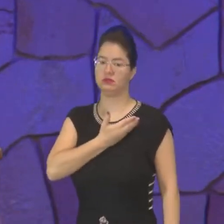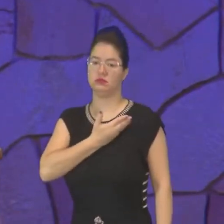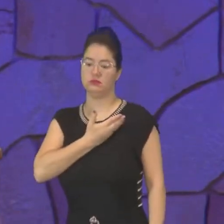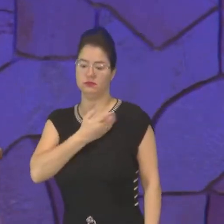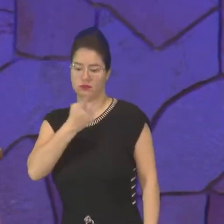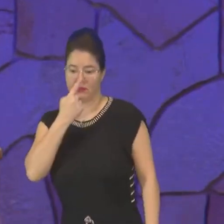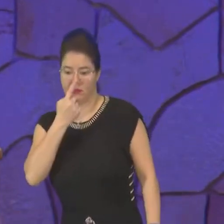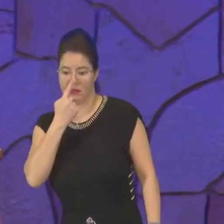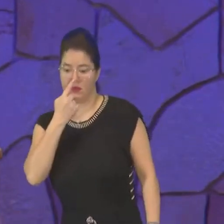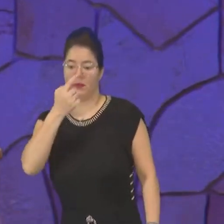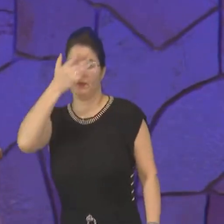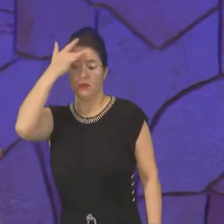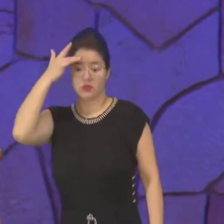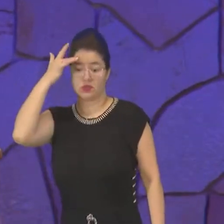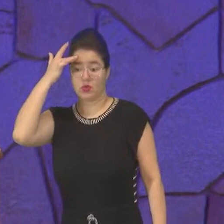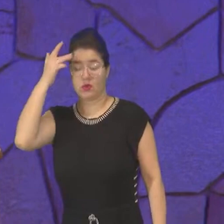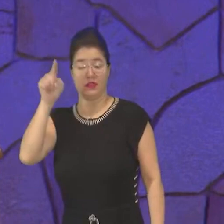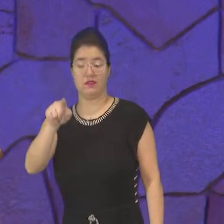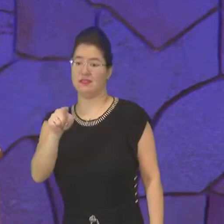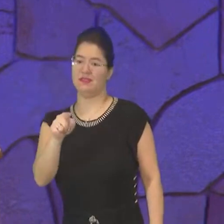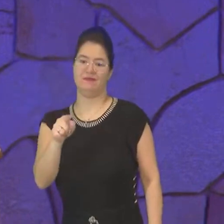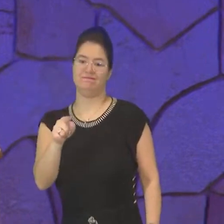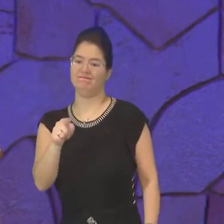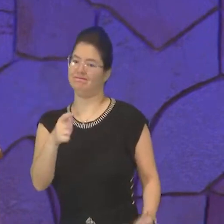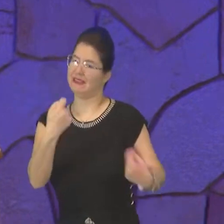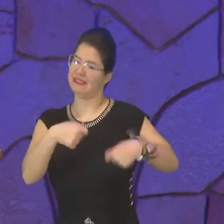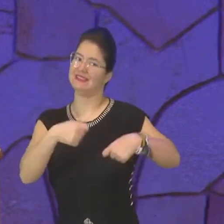de uma pessoa que você não deveria.